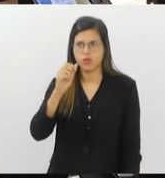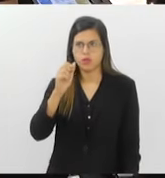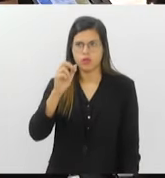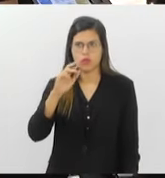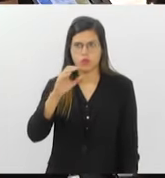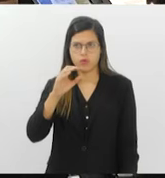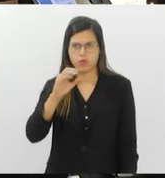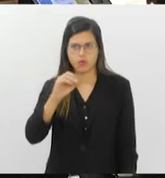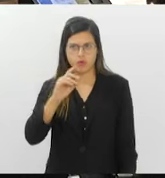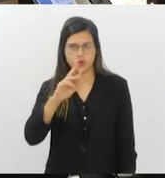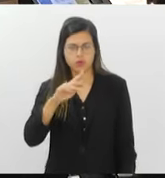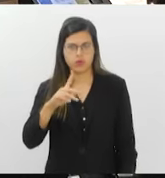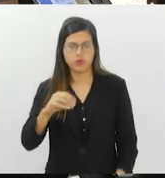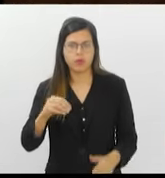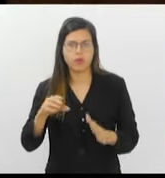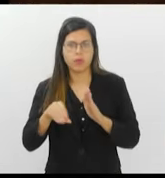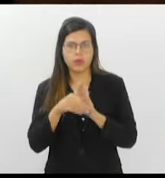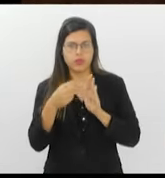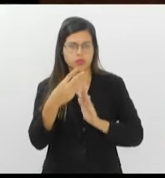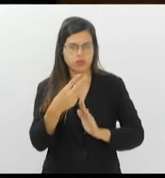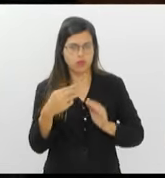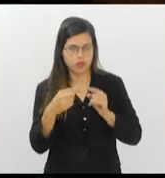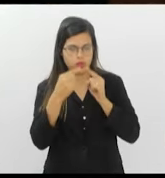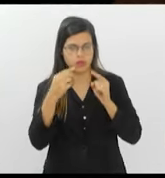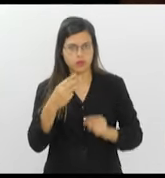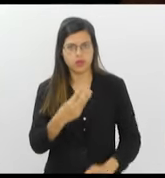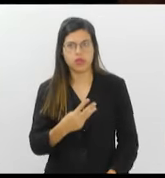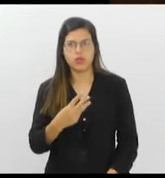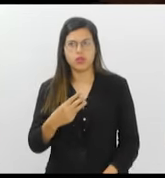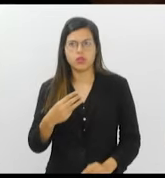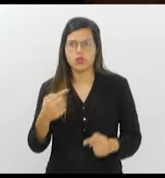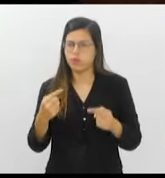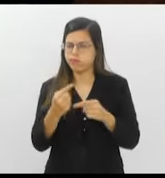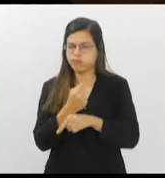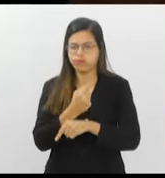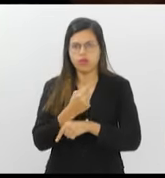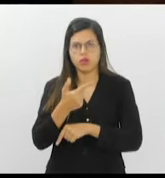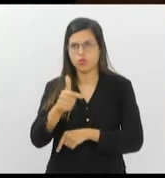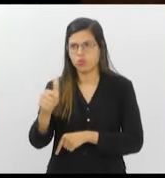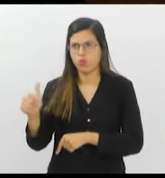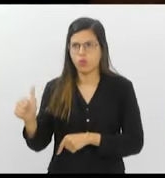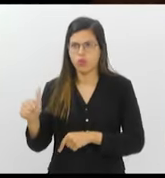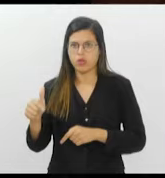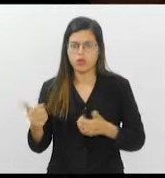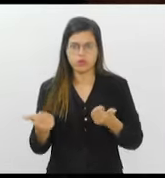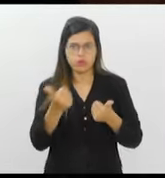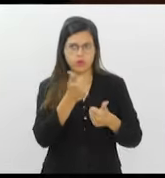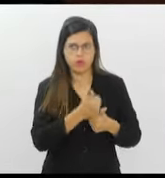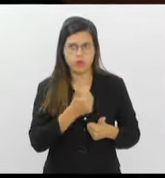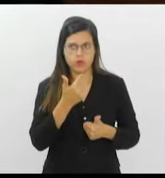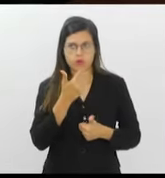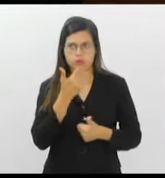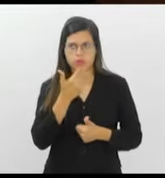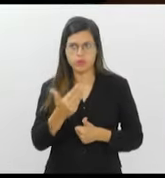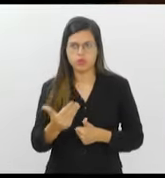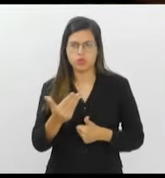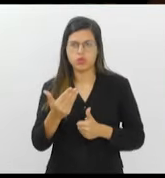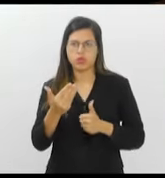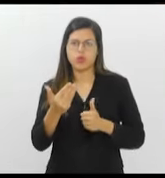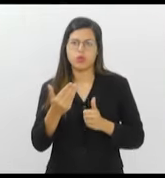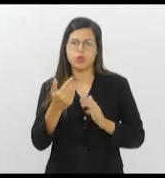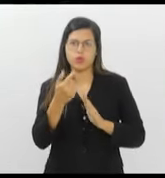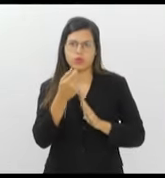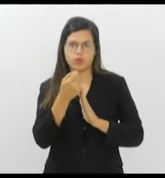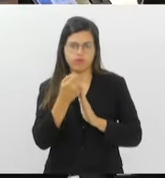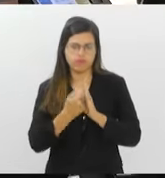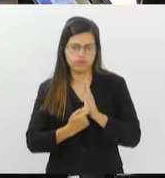parecer é favorável à emenda número 3, contrário às demais emendas, concluindo por substitutivo, pedindo forma final de redação, presidente.